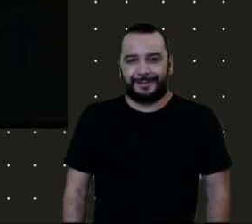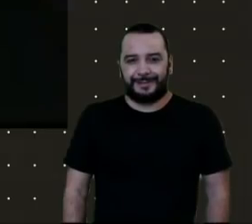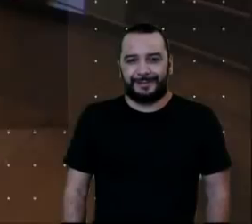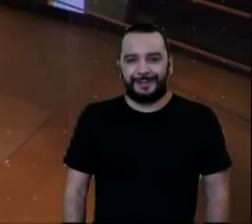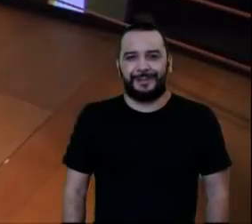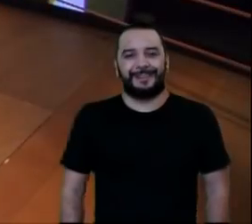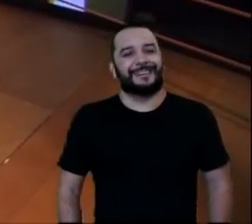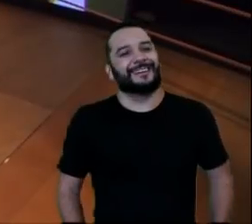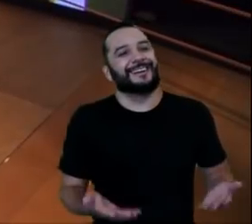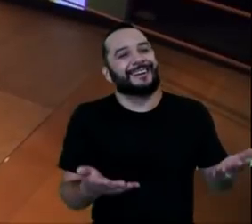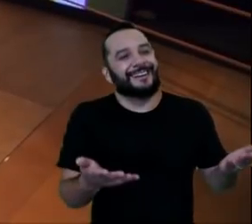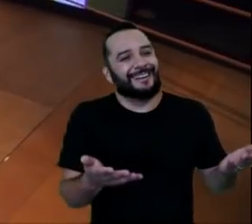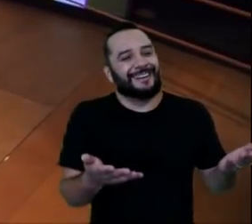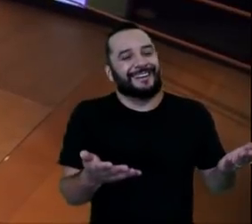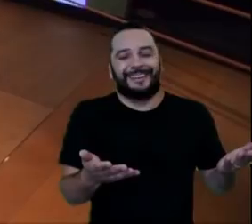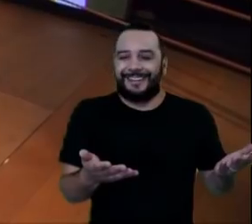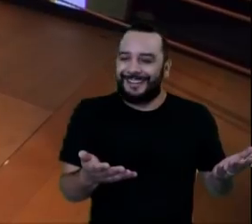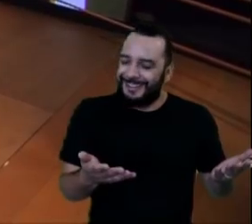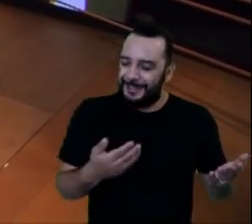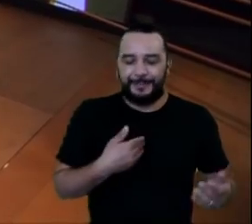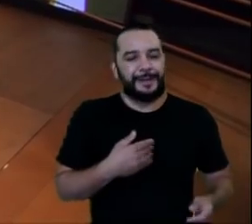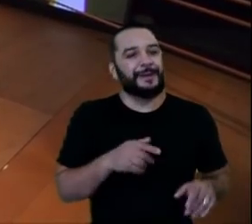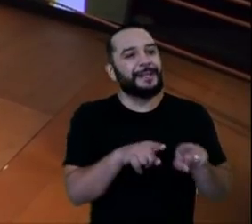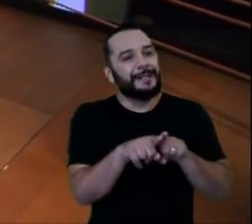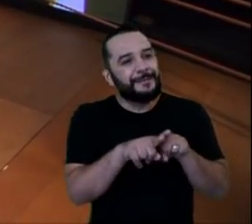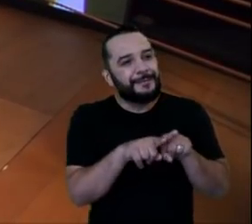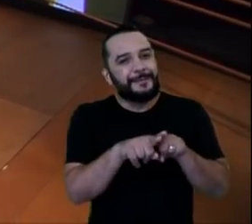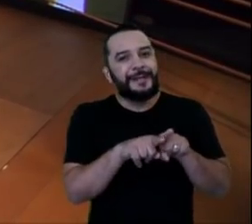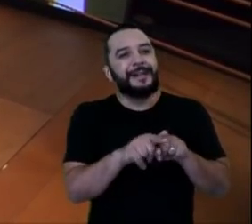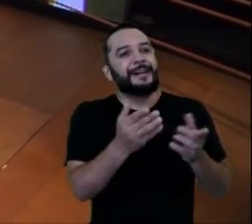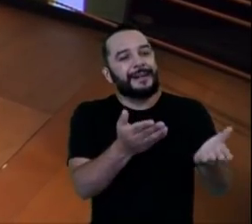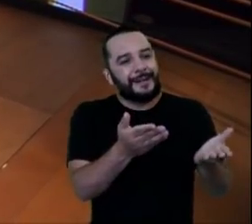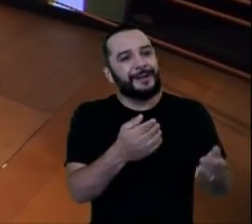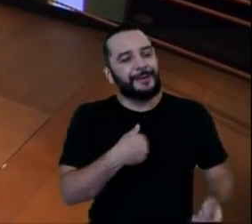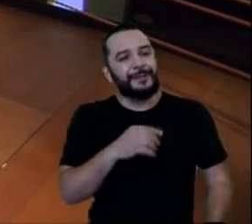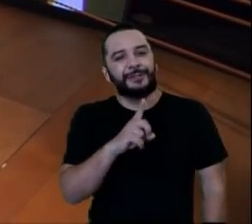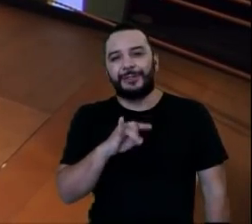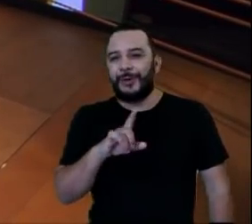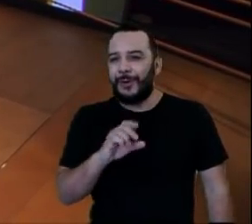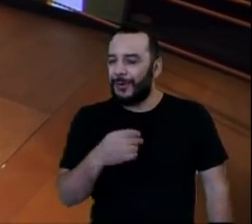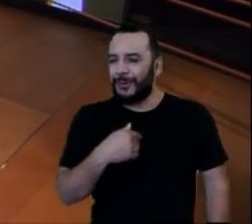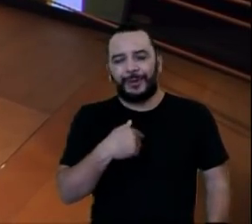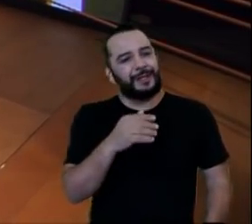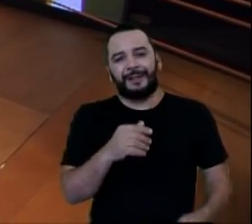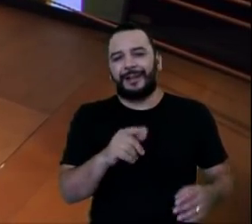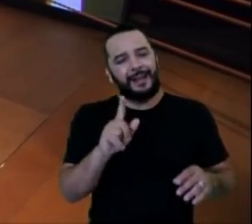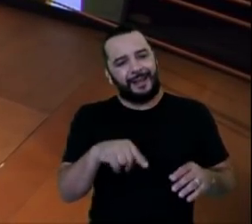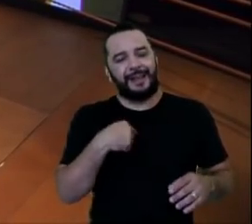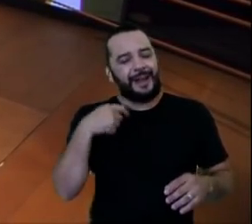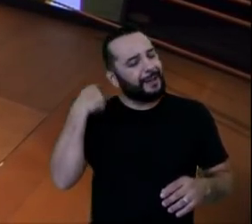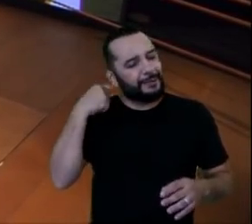companheira em todas as horas como você foi. Um beijo grande. Se vi minha mãe, você não me viu.